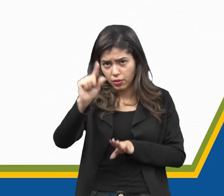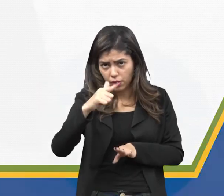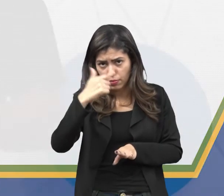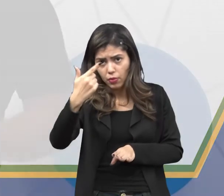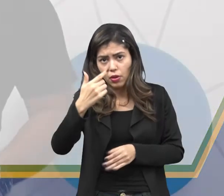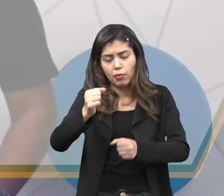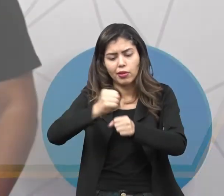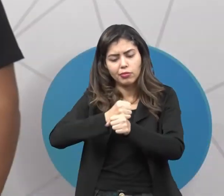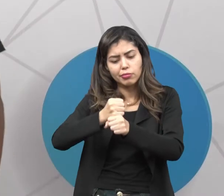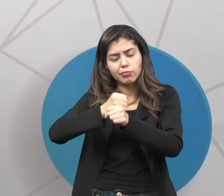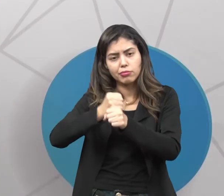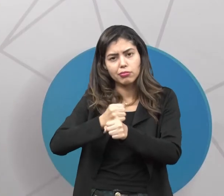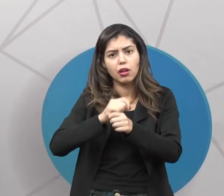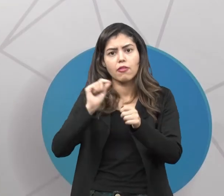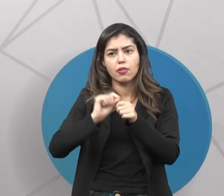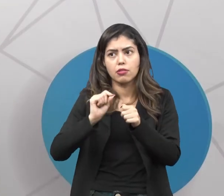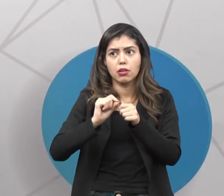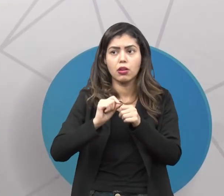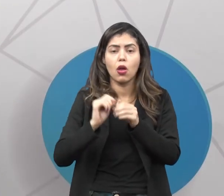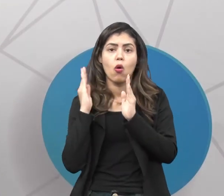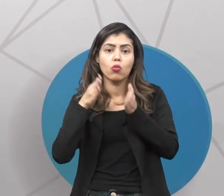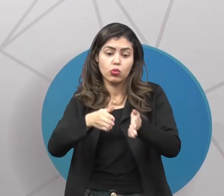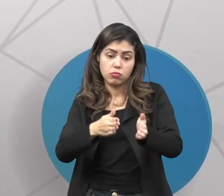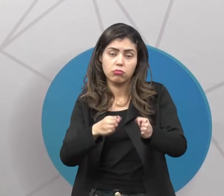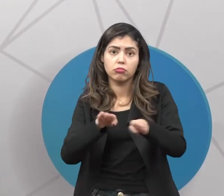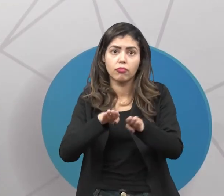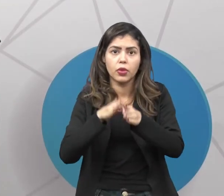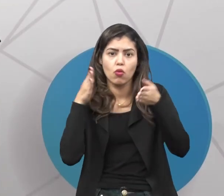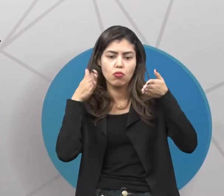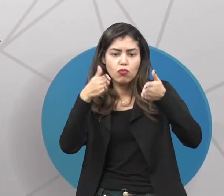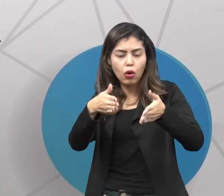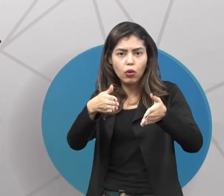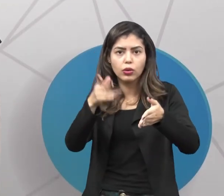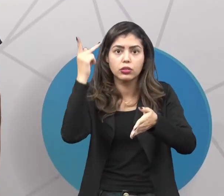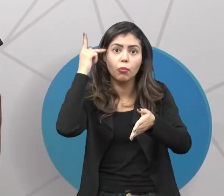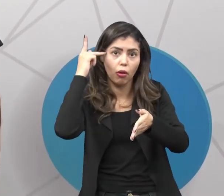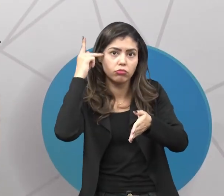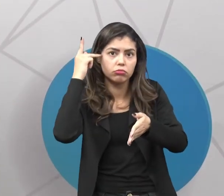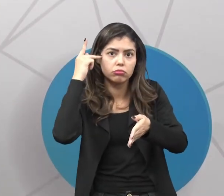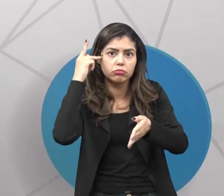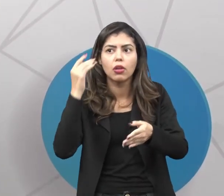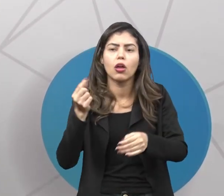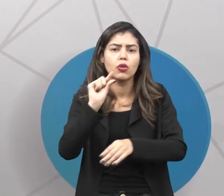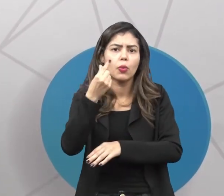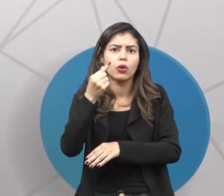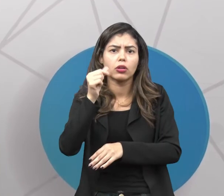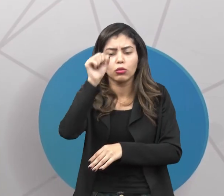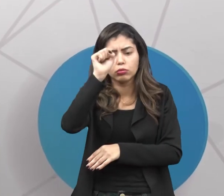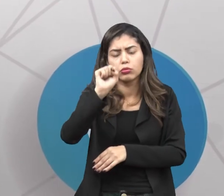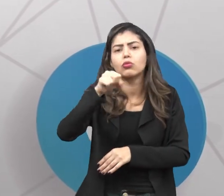vão se intensificar, principalmente na região de São Paulo, tá? Do estado de São Paulo e um pouco do norte do